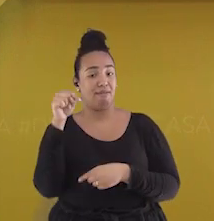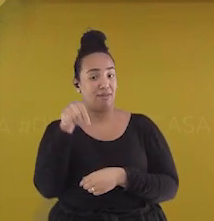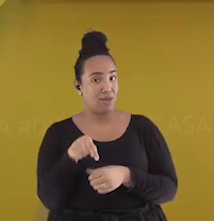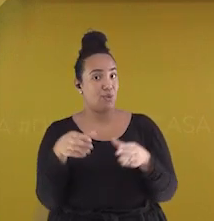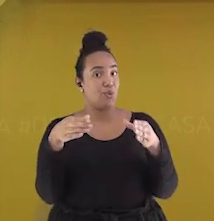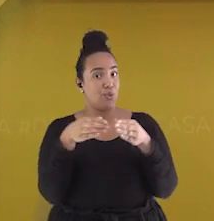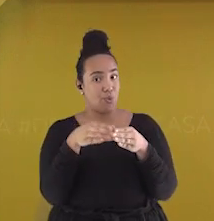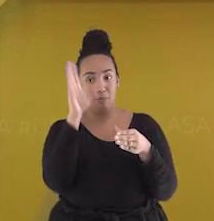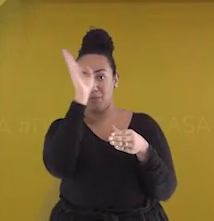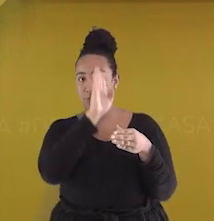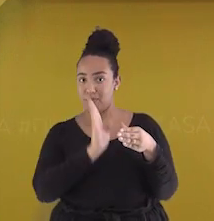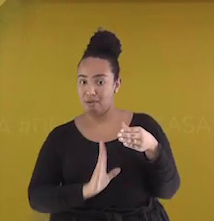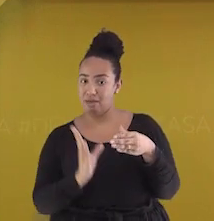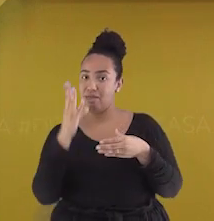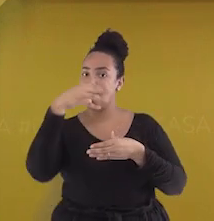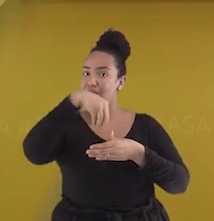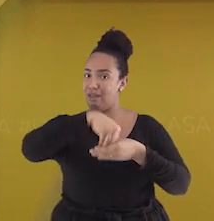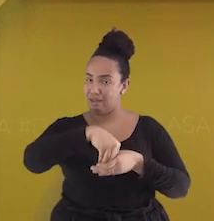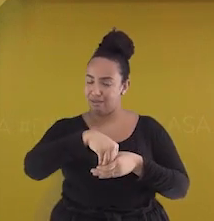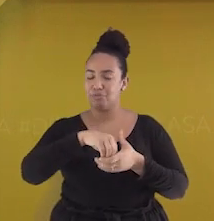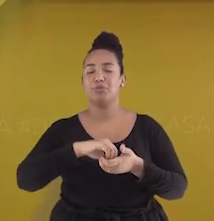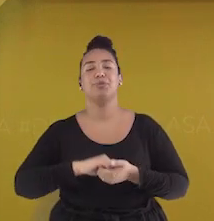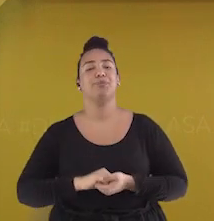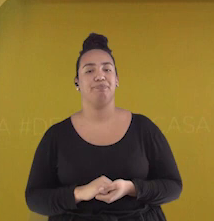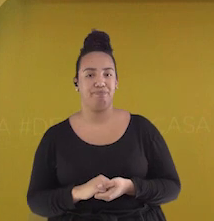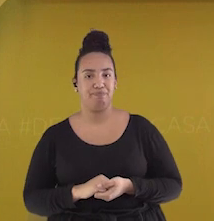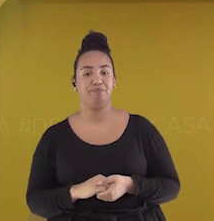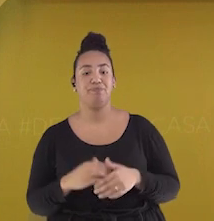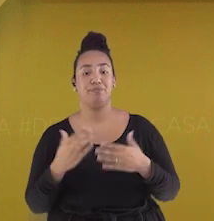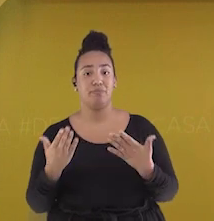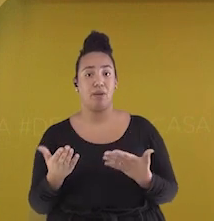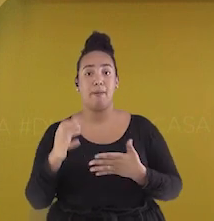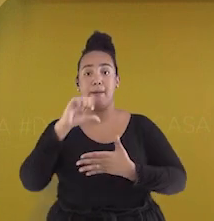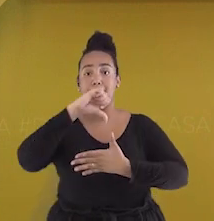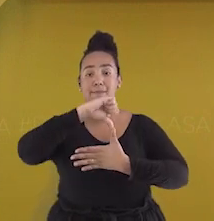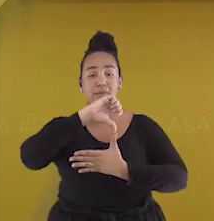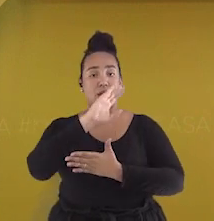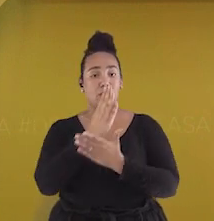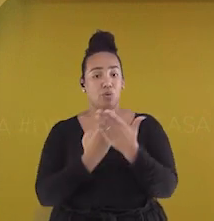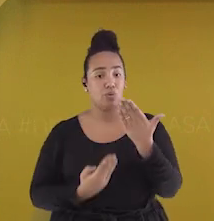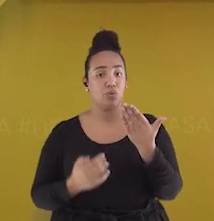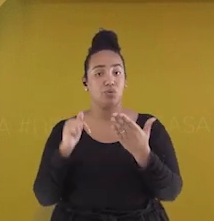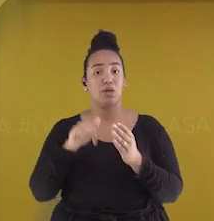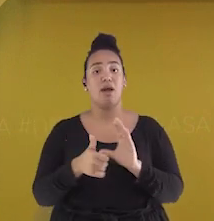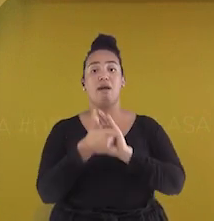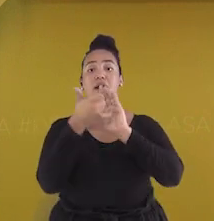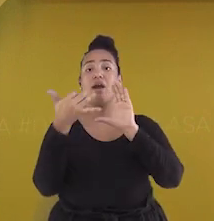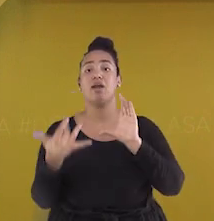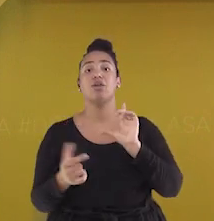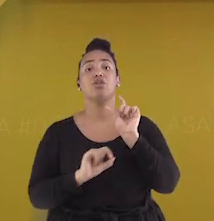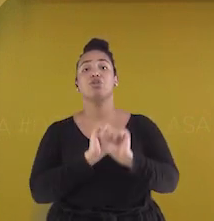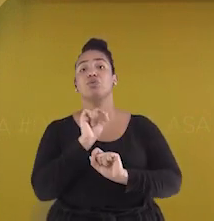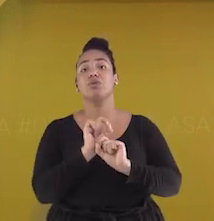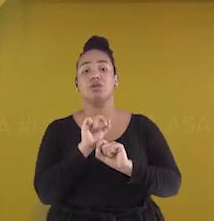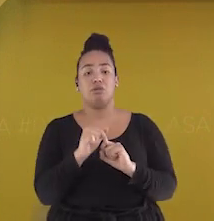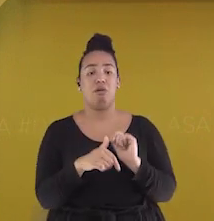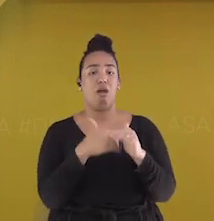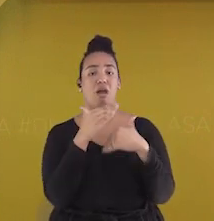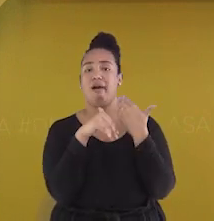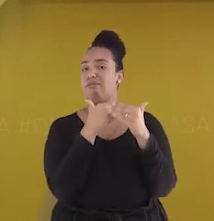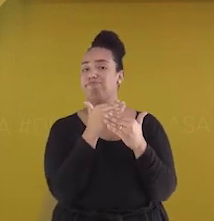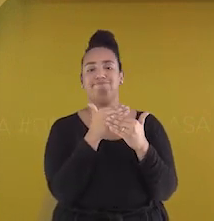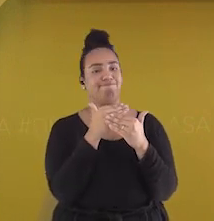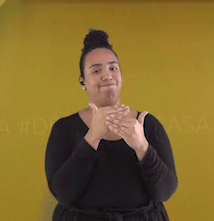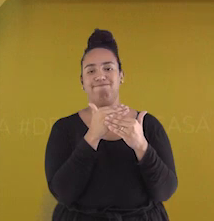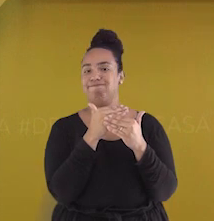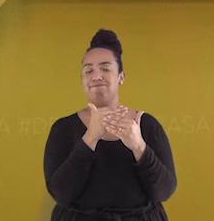o Brasil faz parte. O Mercosul é um bloco que se caracteriza por não evoluir com muita